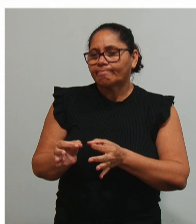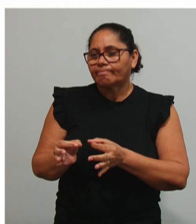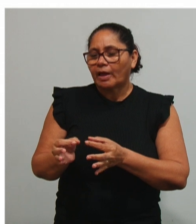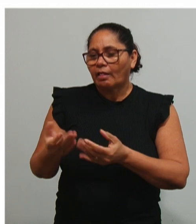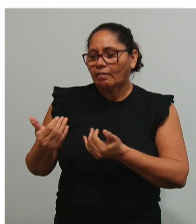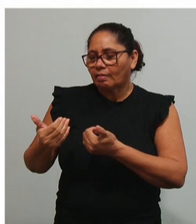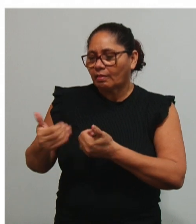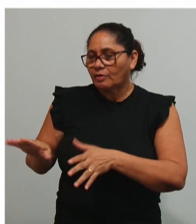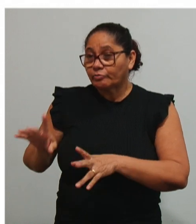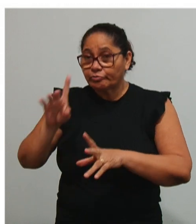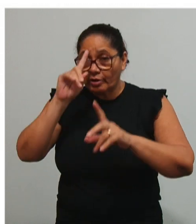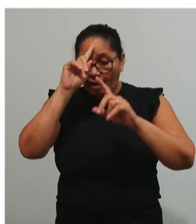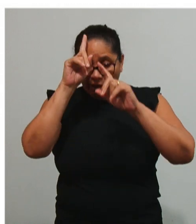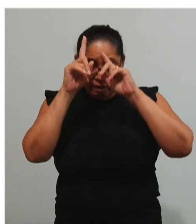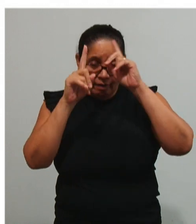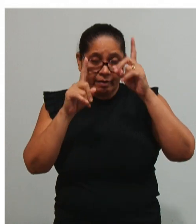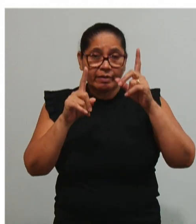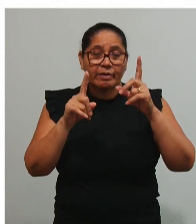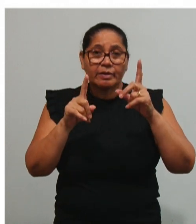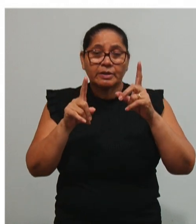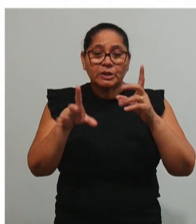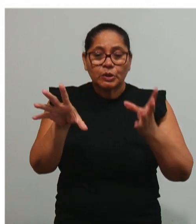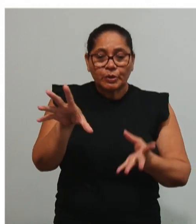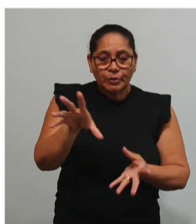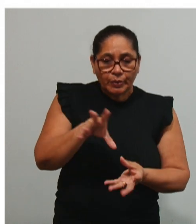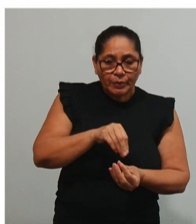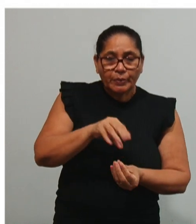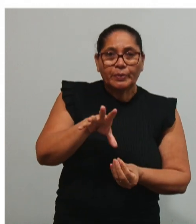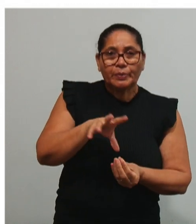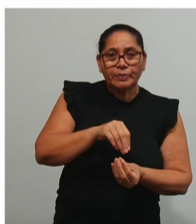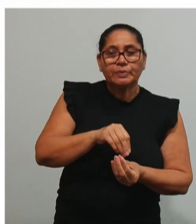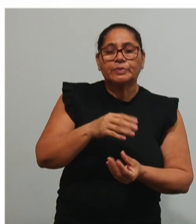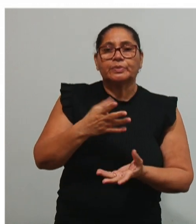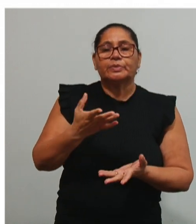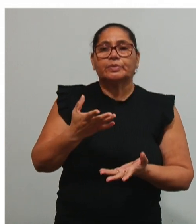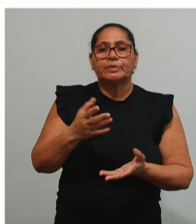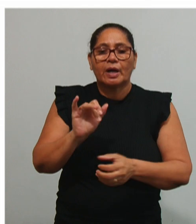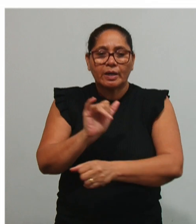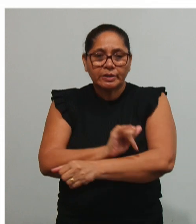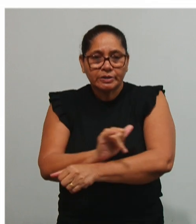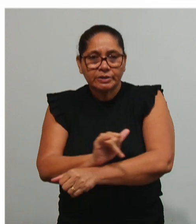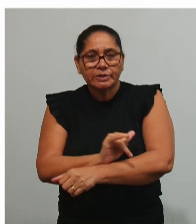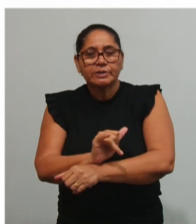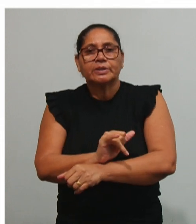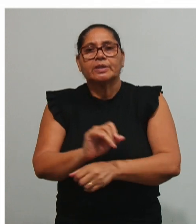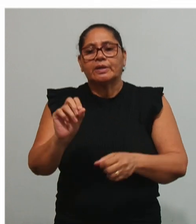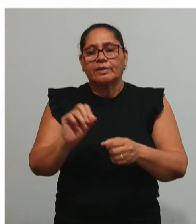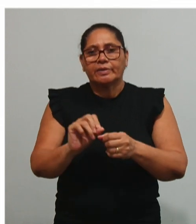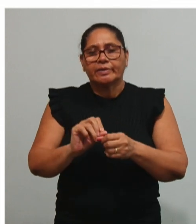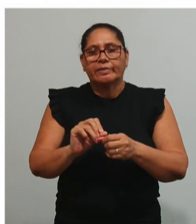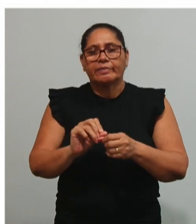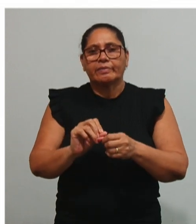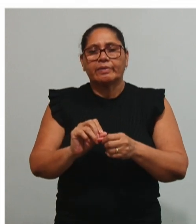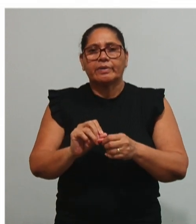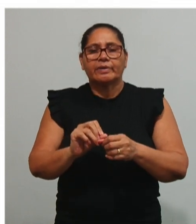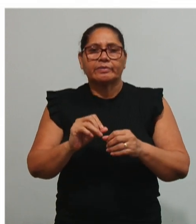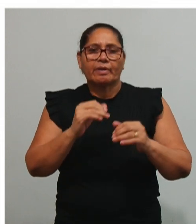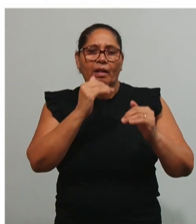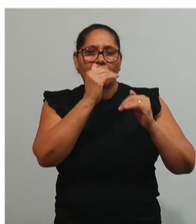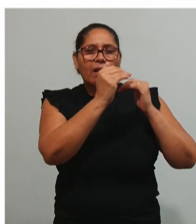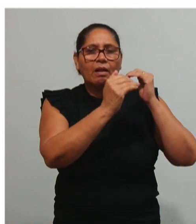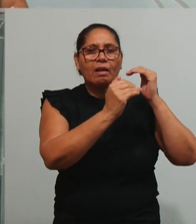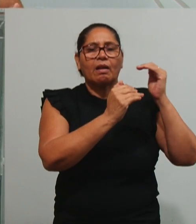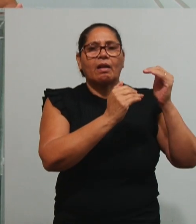ideias e absorver ideias emergentes ou estratégias emergentes ao longo do processo que